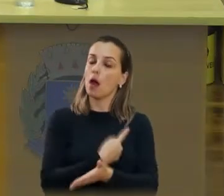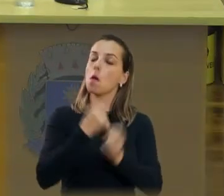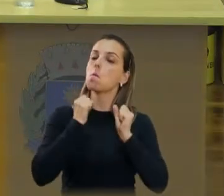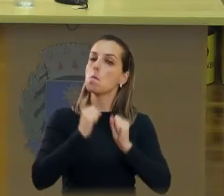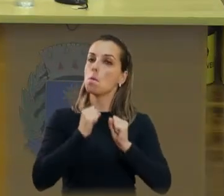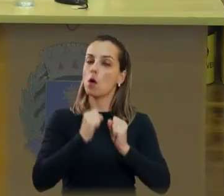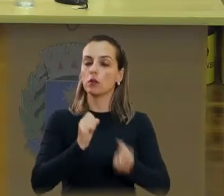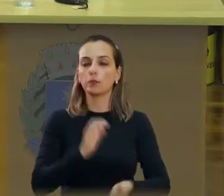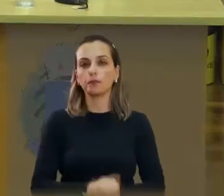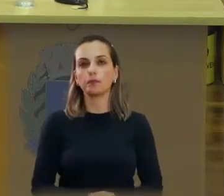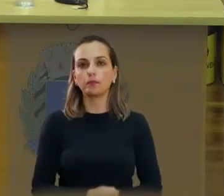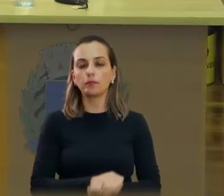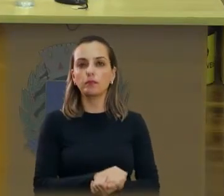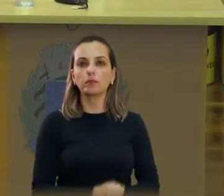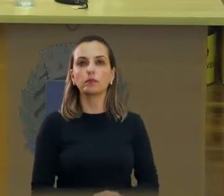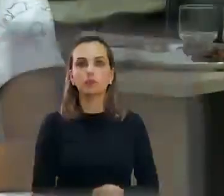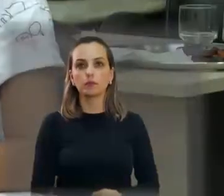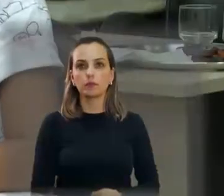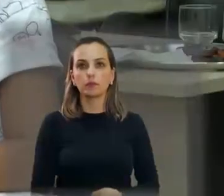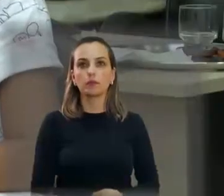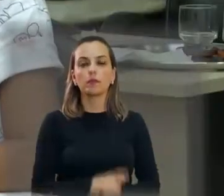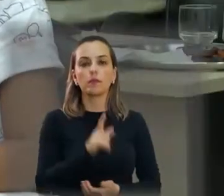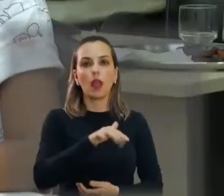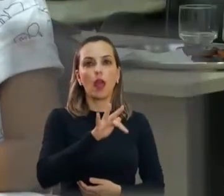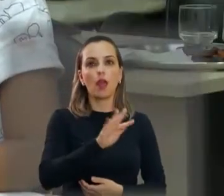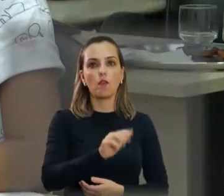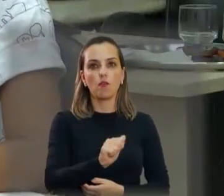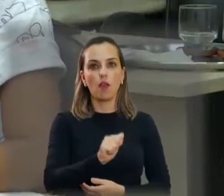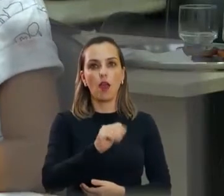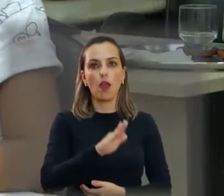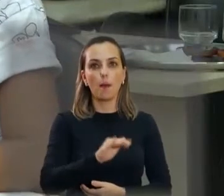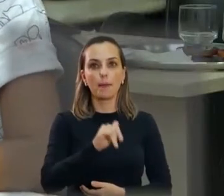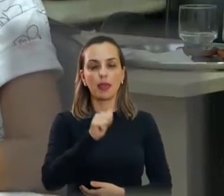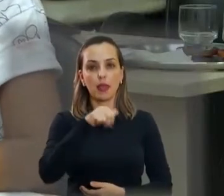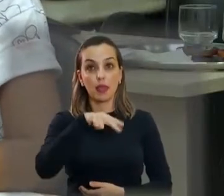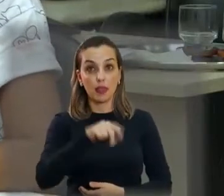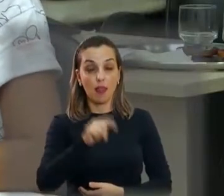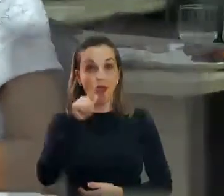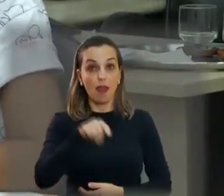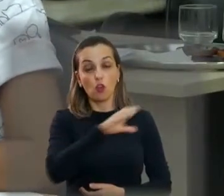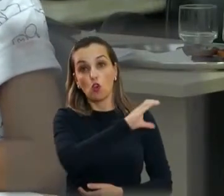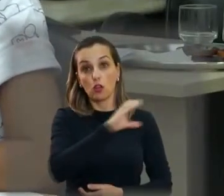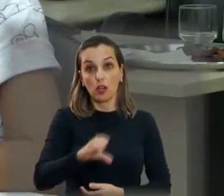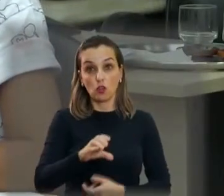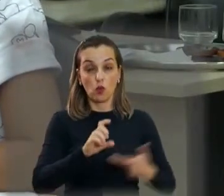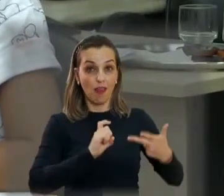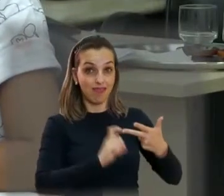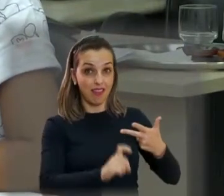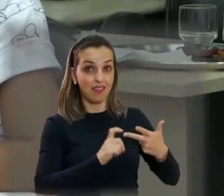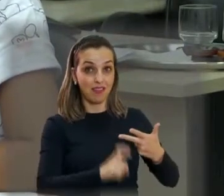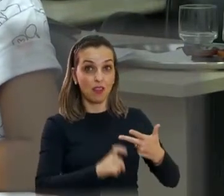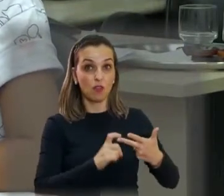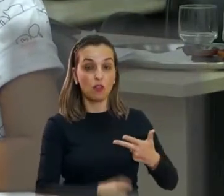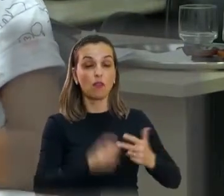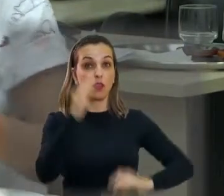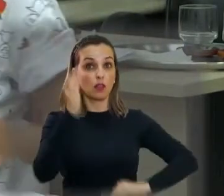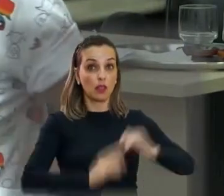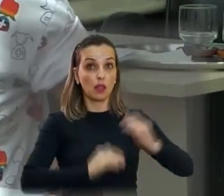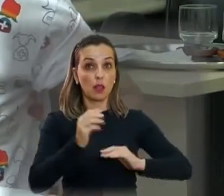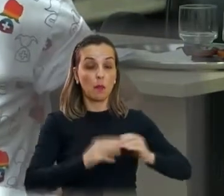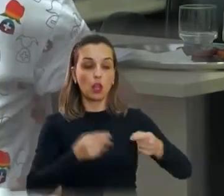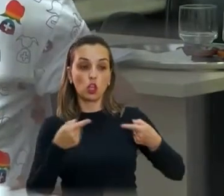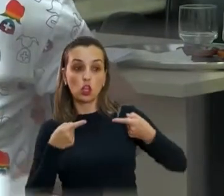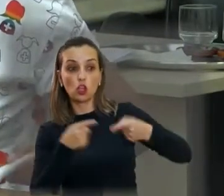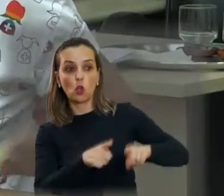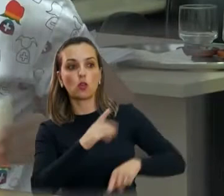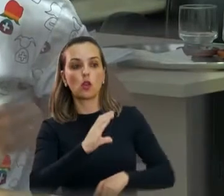pouco eu vou chamar até aqui, a Fabiana do Carmo Araújo, que está coordenadora executiva extraordinária das ações de combate